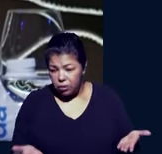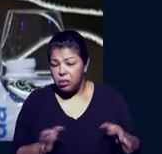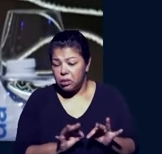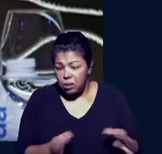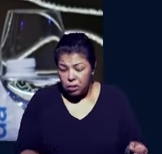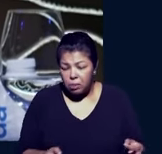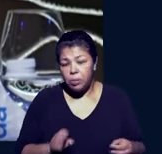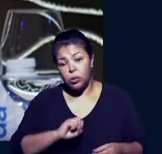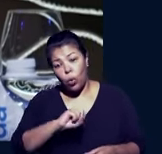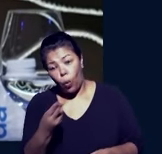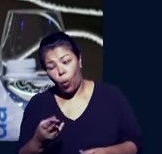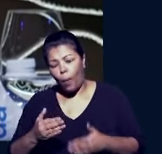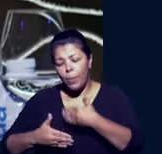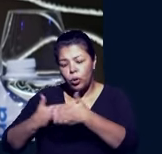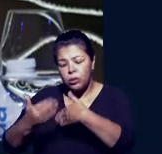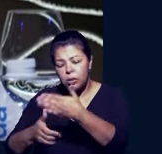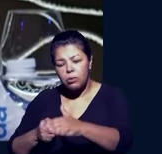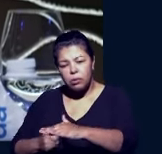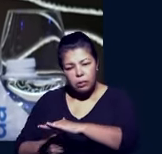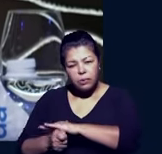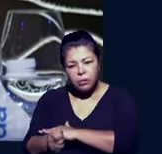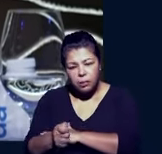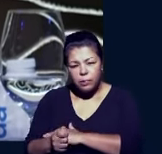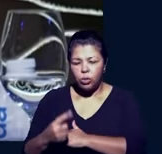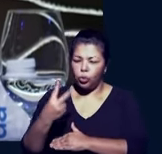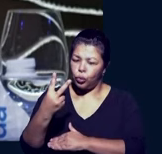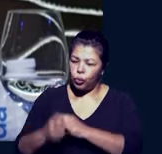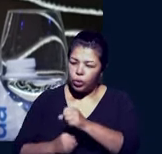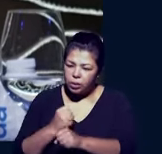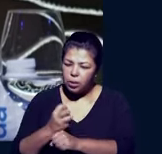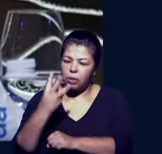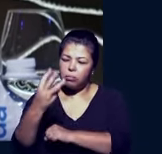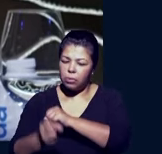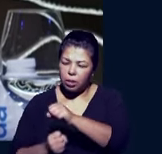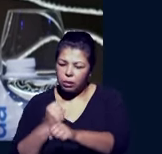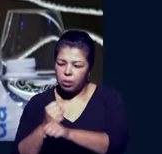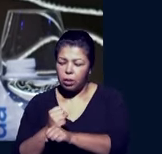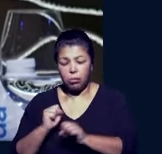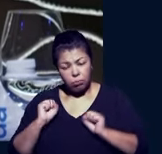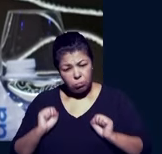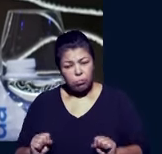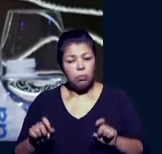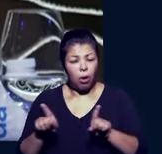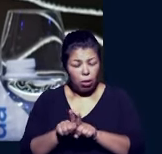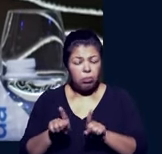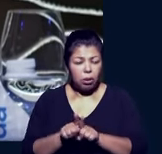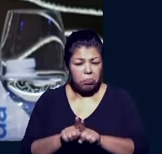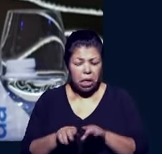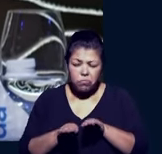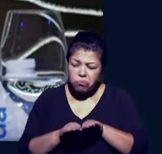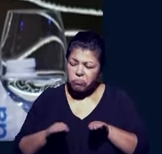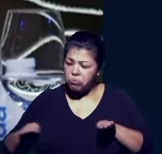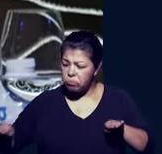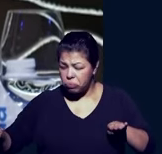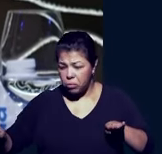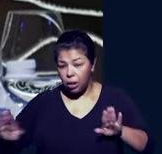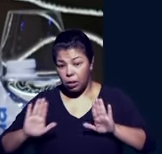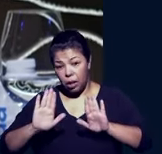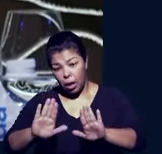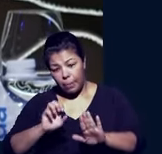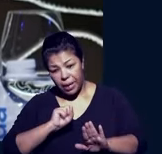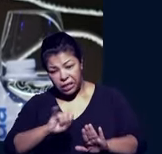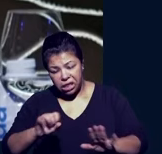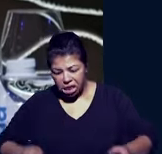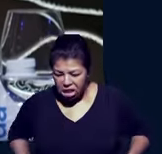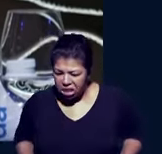de investimento que vai em dois TR anos te levar o equilíbrio aquilo pode ser razoável agora se você tá fazendo